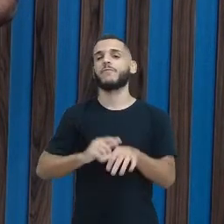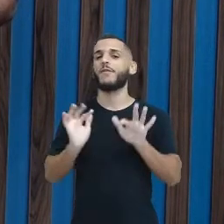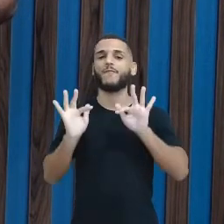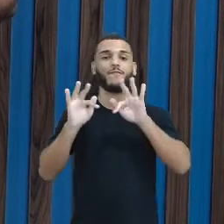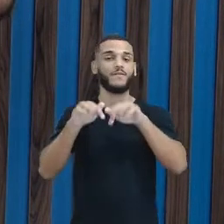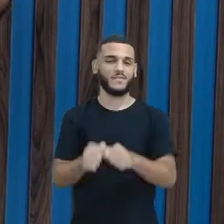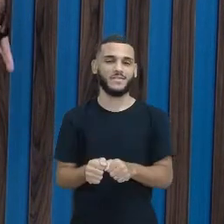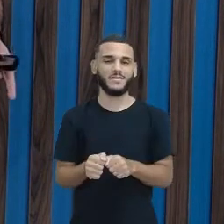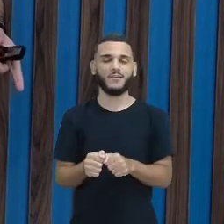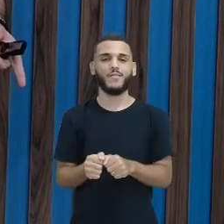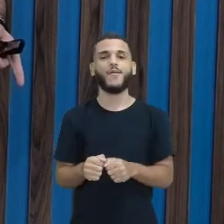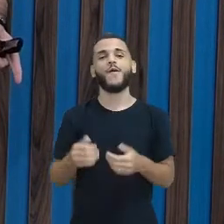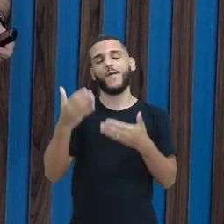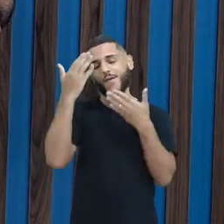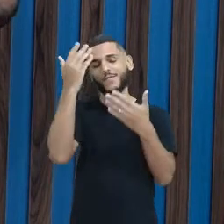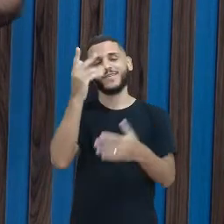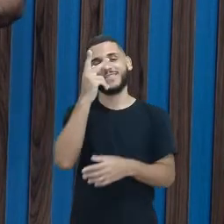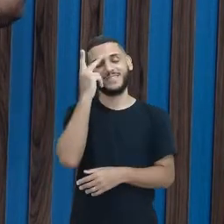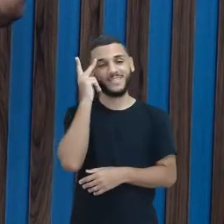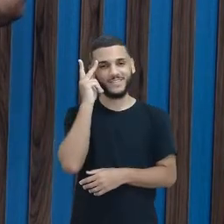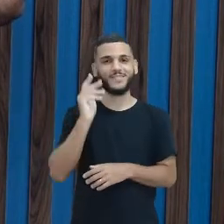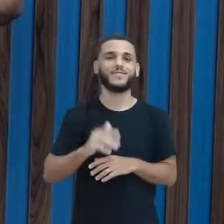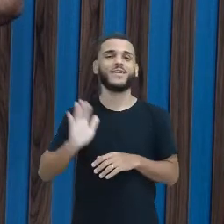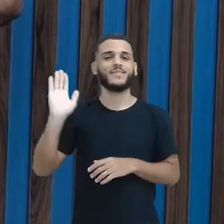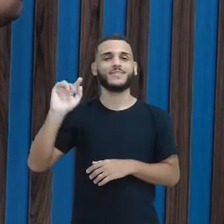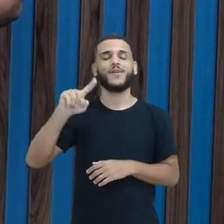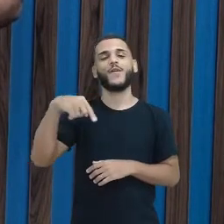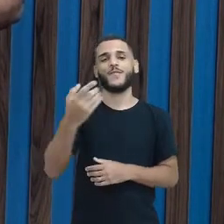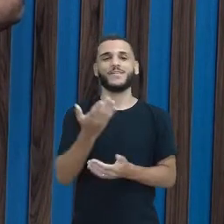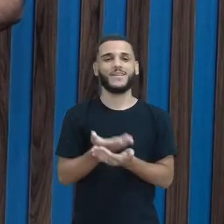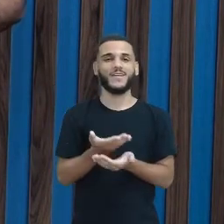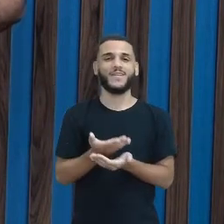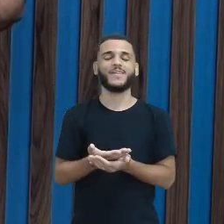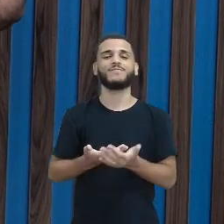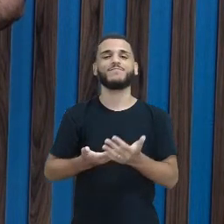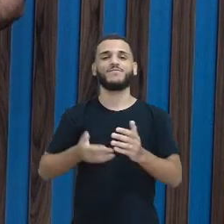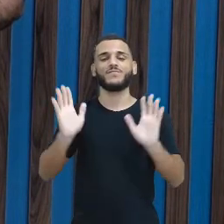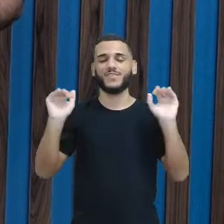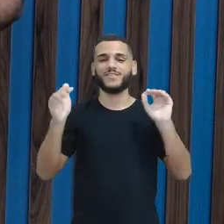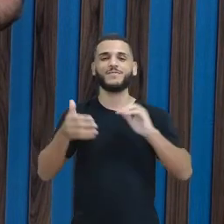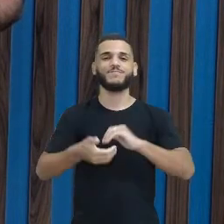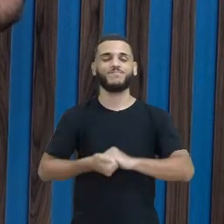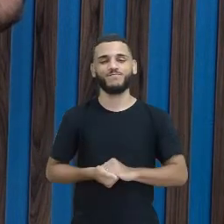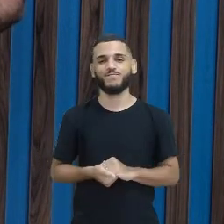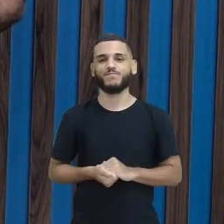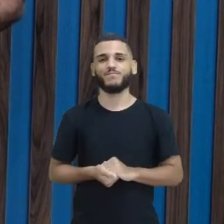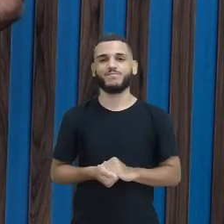esgotou. Valeu, Klinsmann. Até a nossa próxima aula, pessoal. Tchau, tchau.